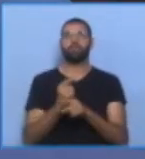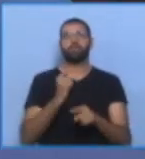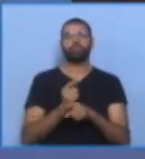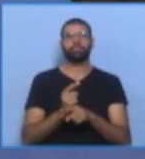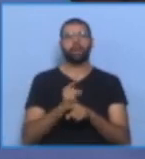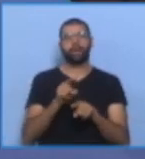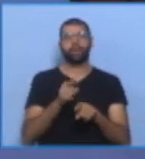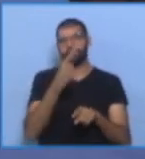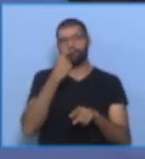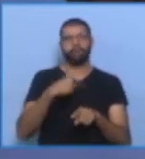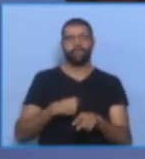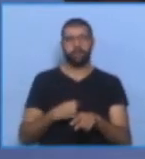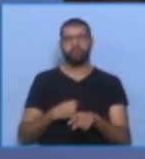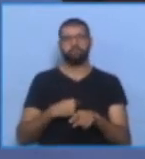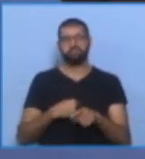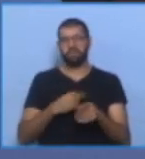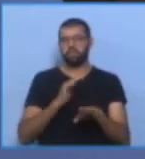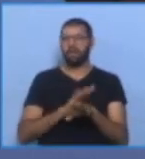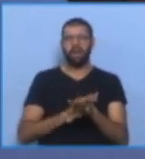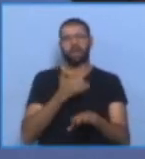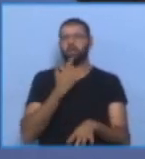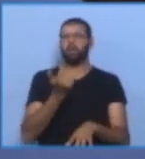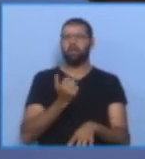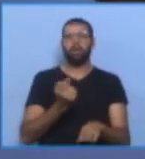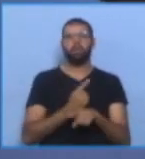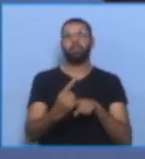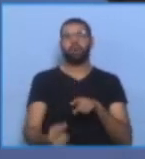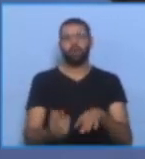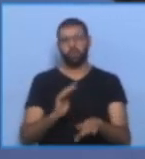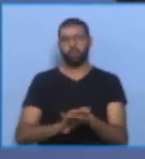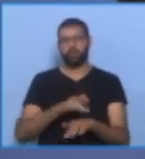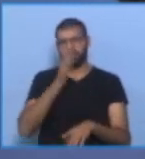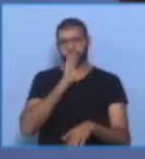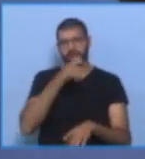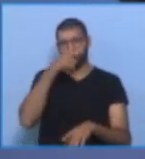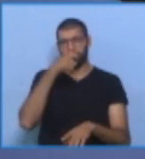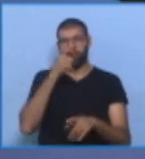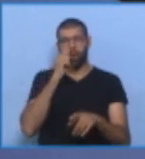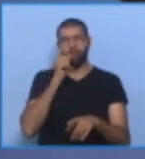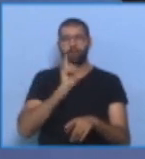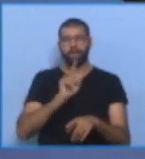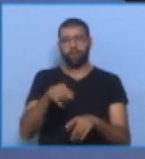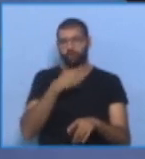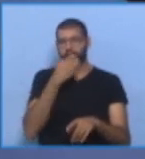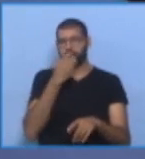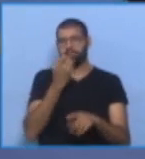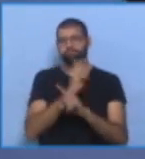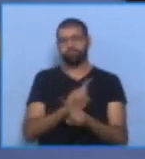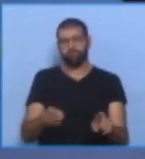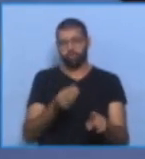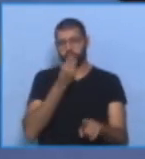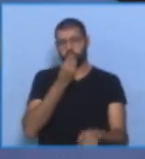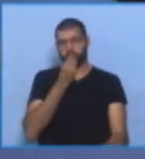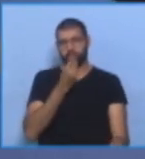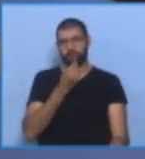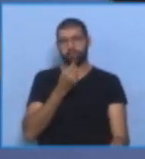essa transgressão não pode ser um pecado. Porquê? Quando o homem e a mulher comem do fruto proibido,